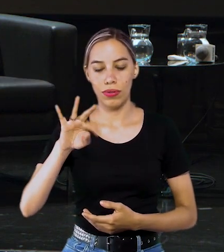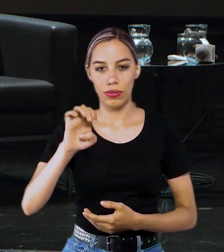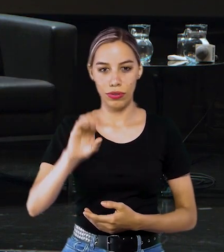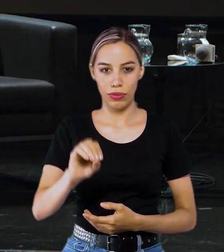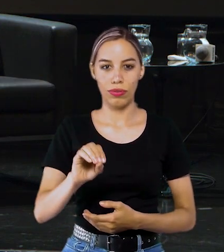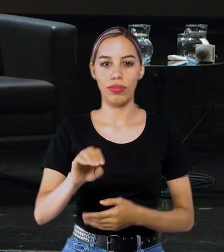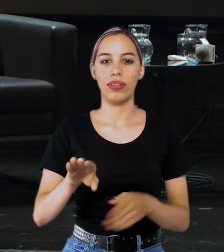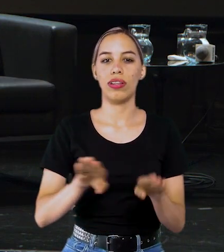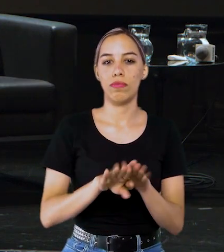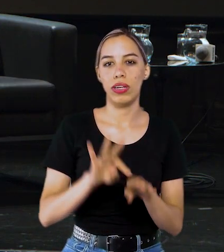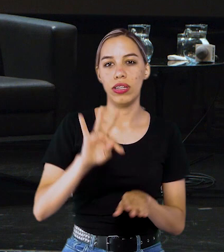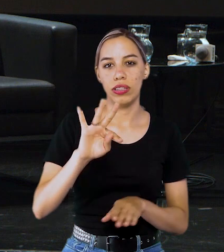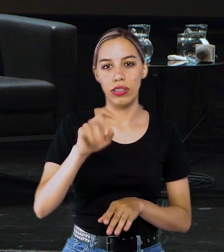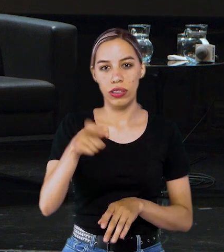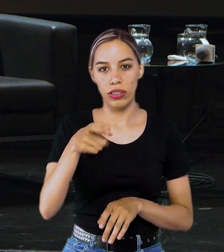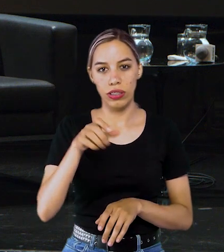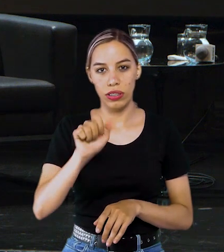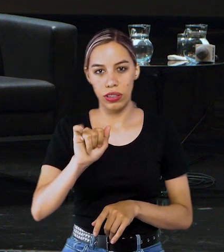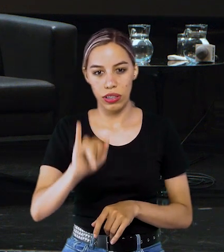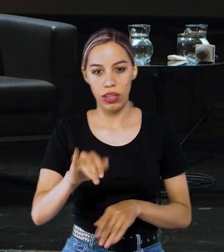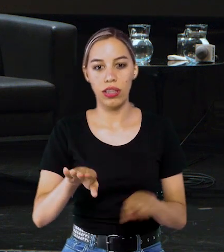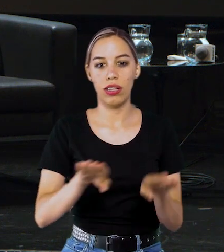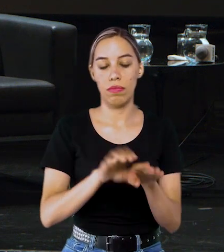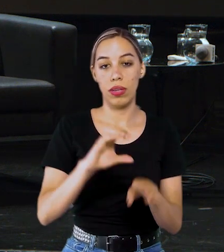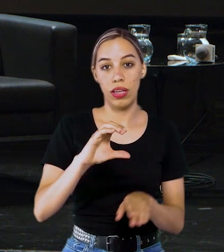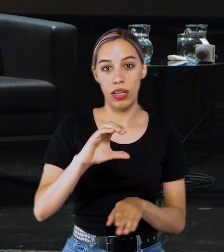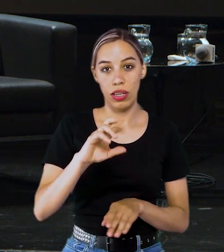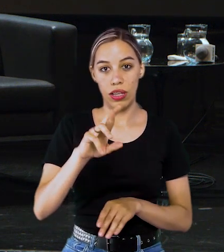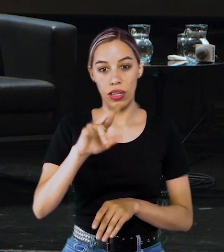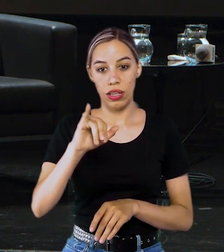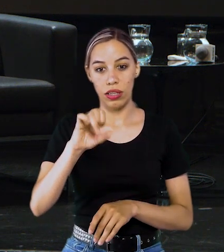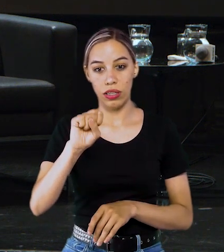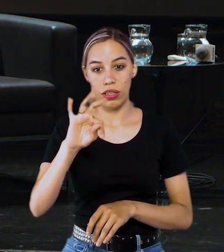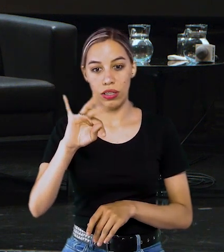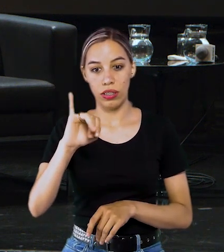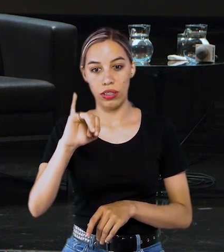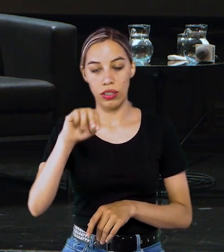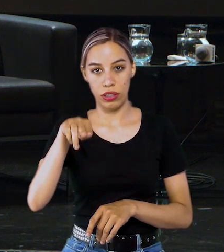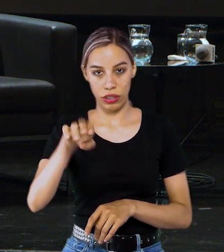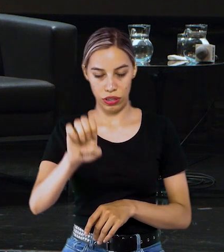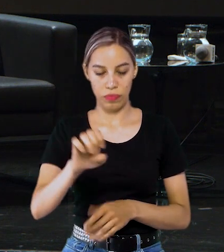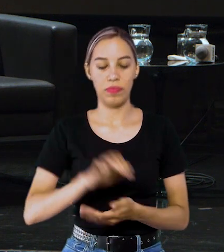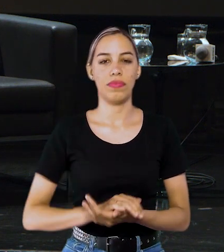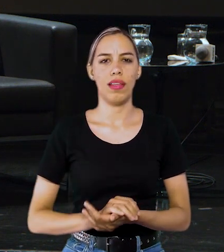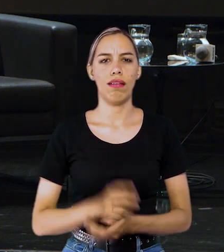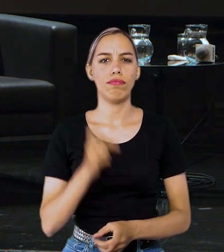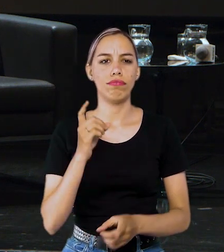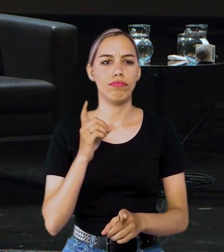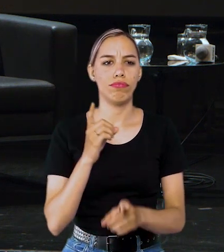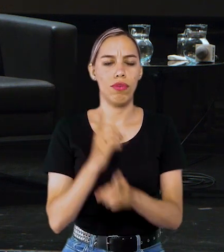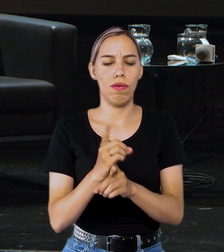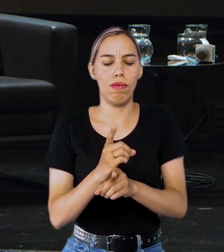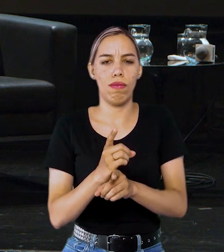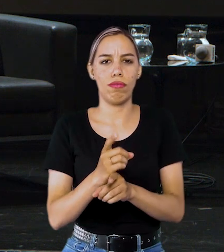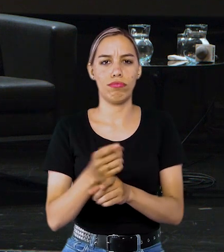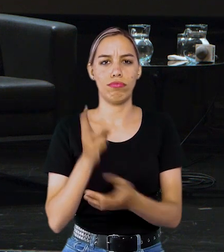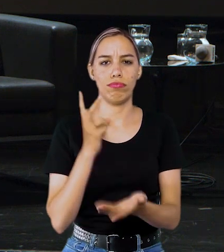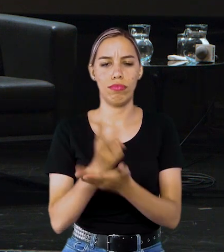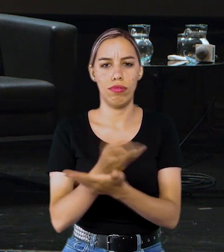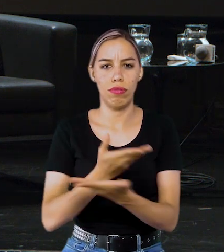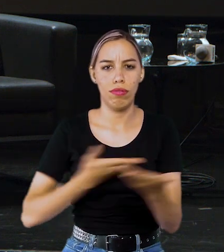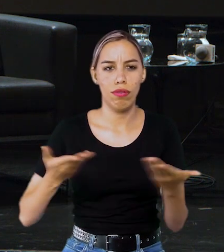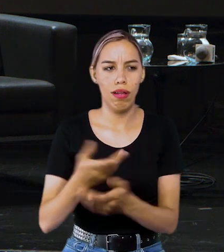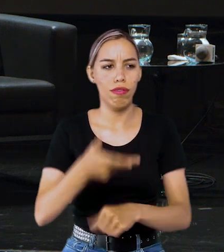Tupã Popiguá, Chay Suruí e Cristine Tacuá. Os encontros do Sempre um Papo são